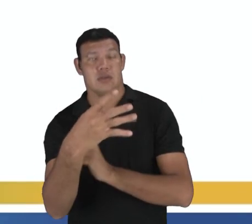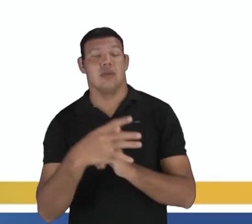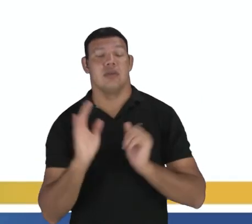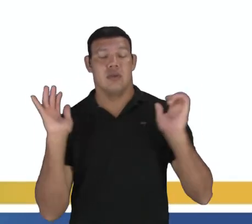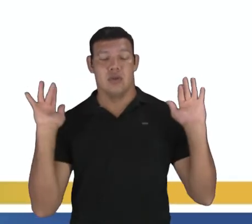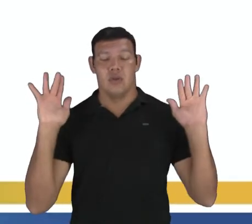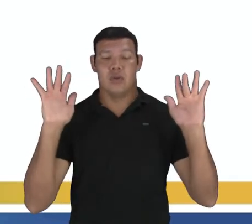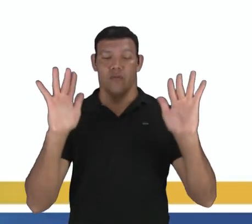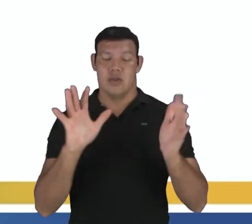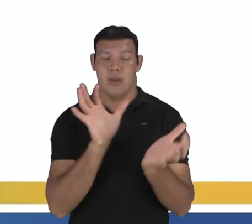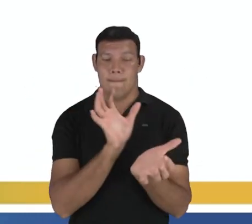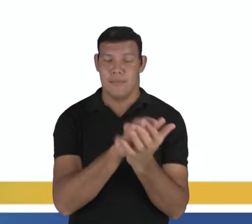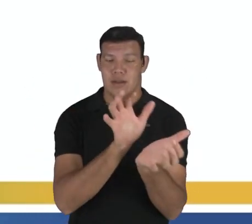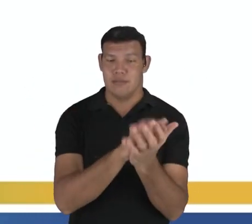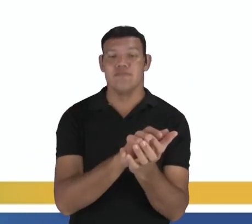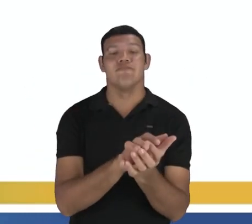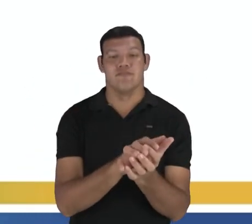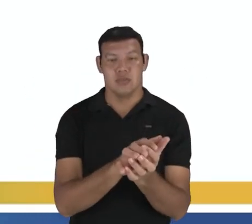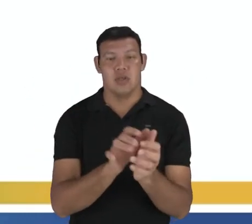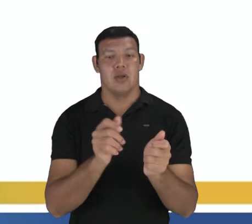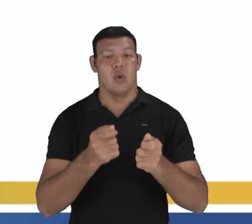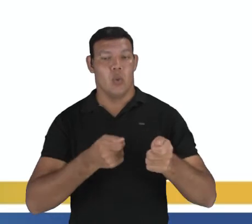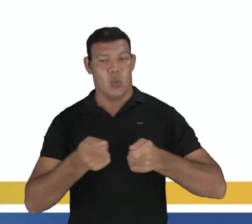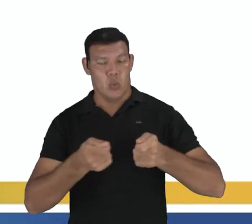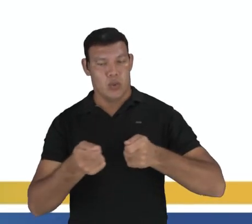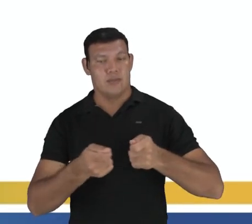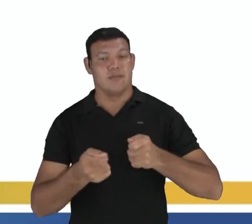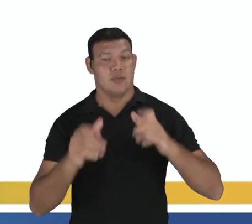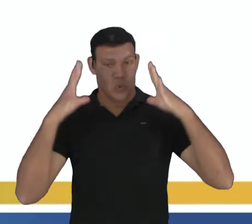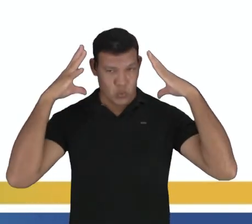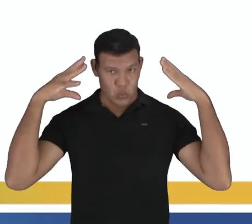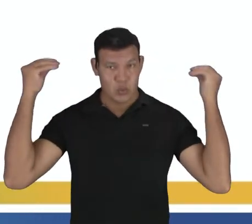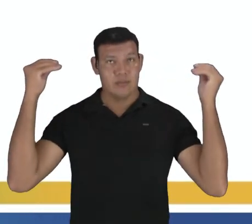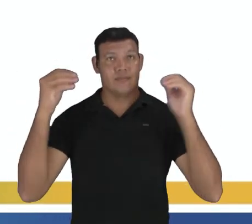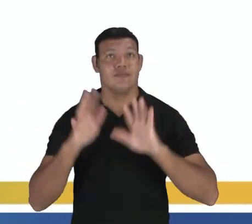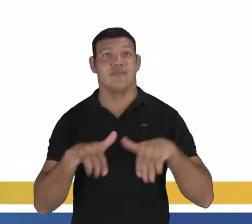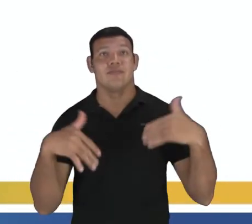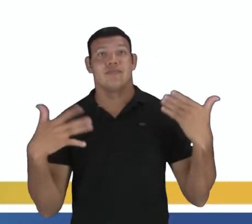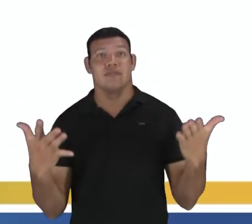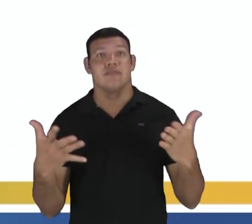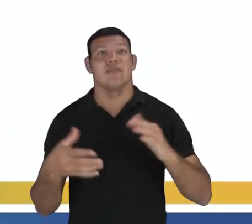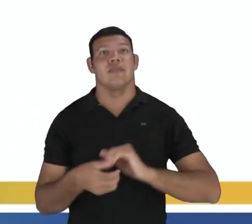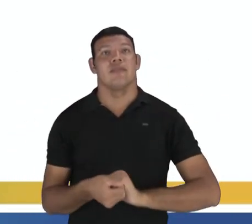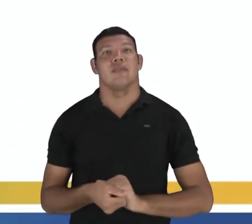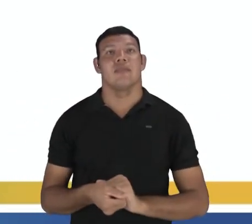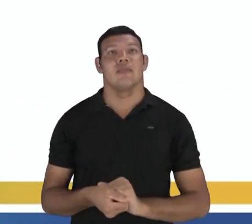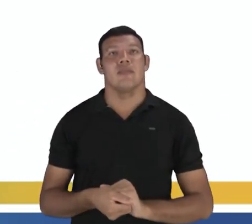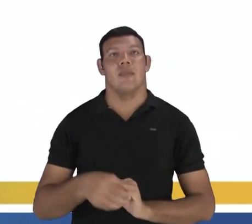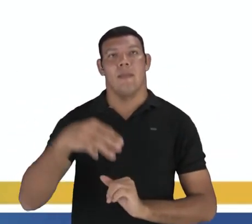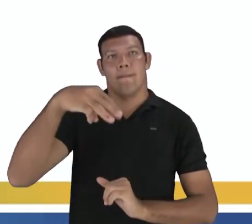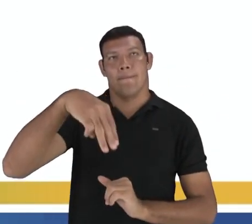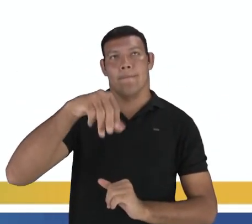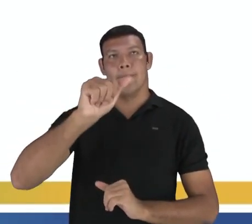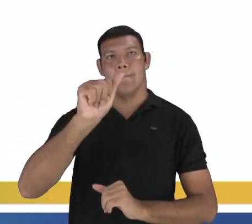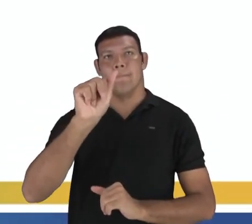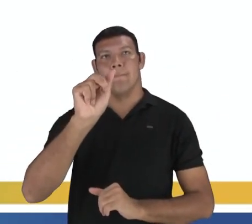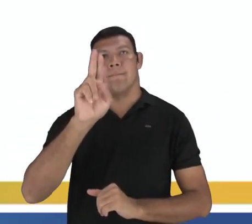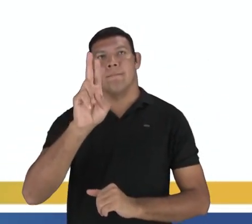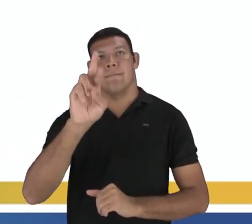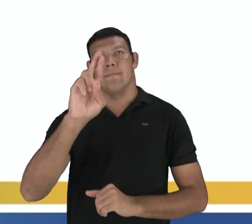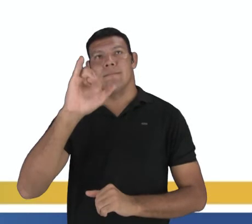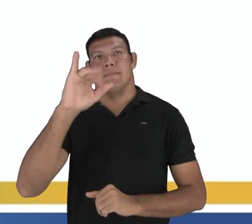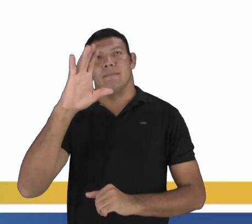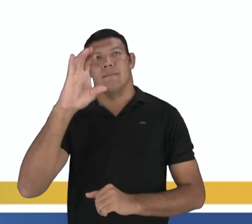aí Pernambuco ele permanece sobre a dominação dos holandeses, tá, pessoal? E a gente tem o Maurício de Nassau, né,